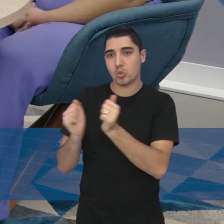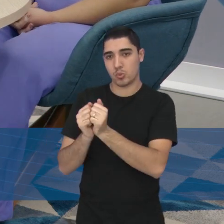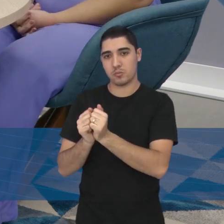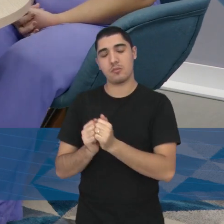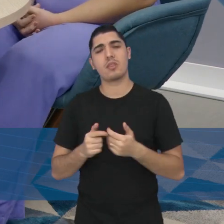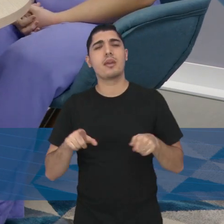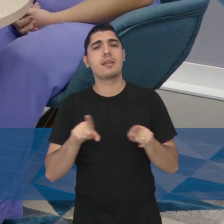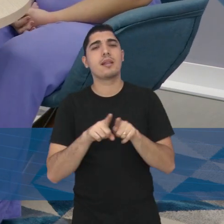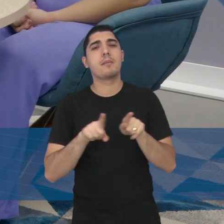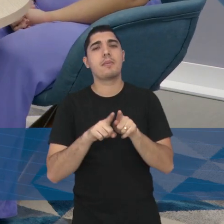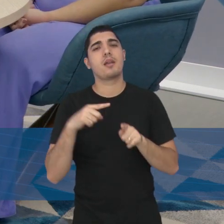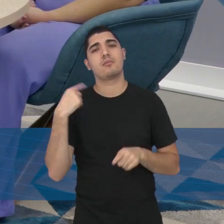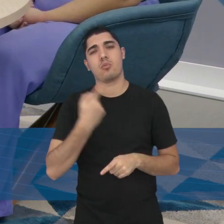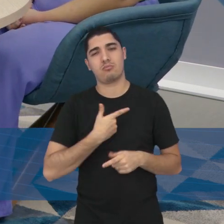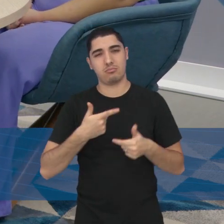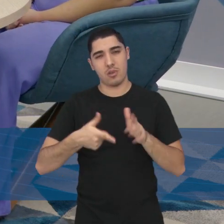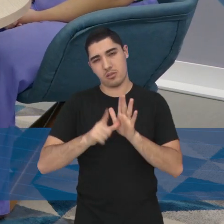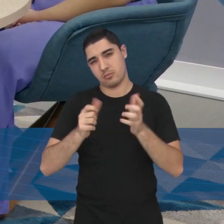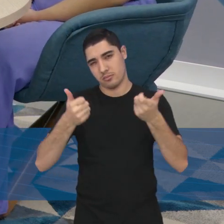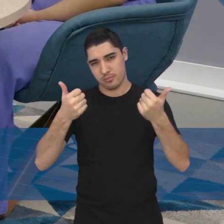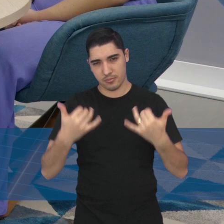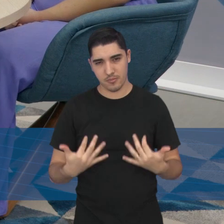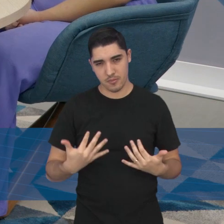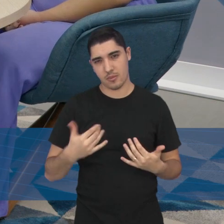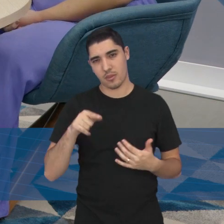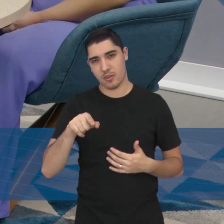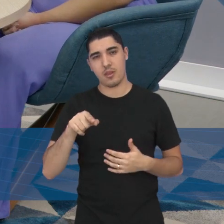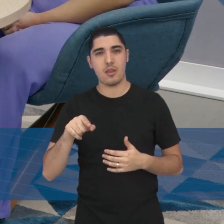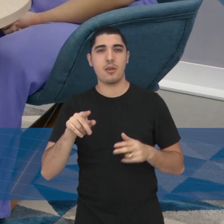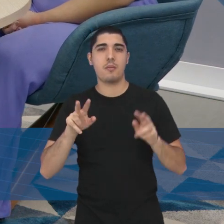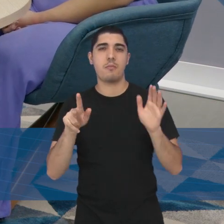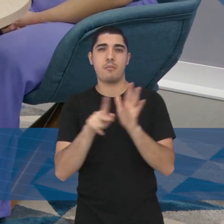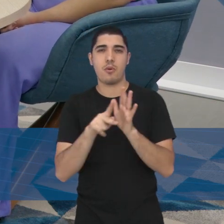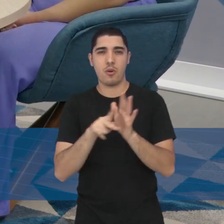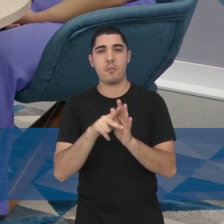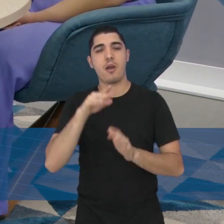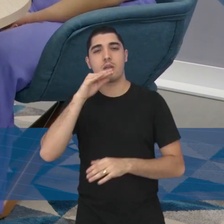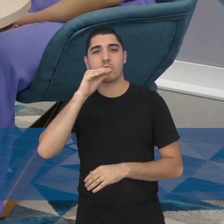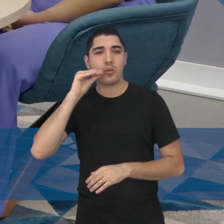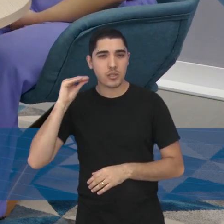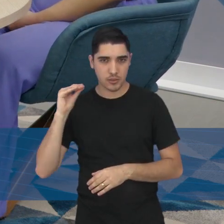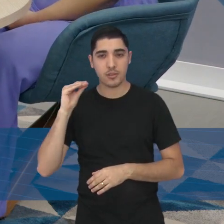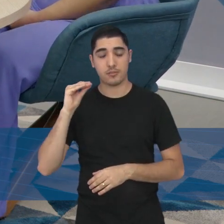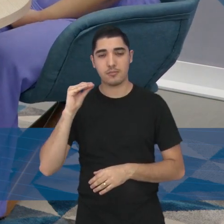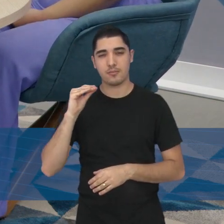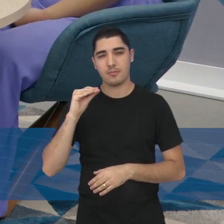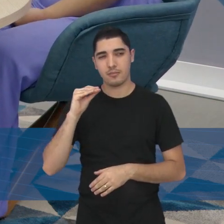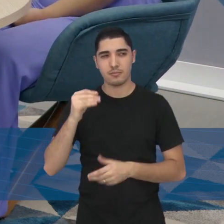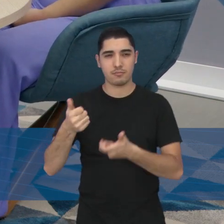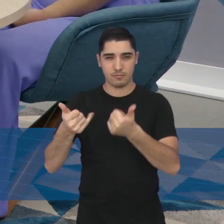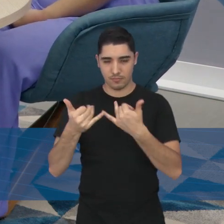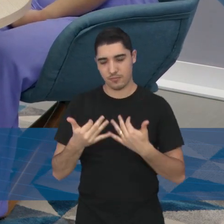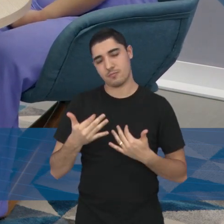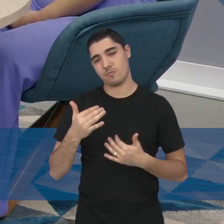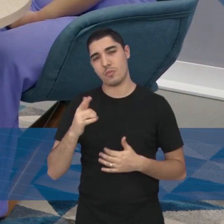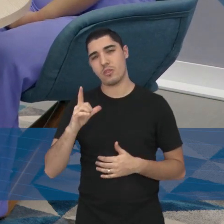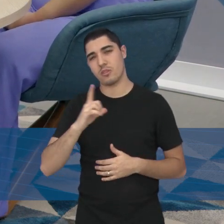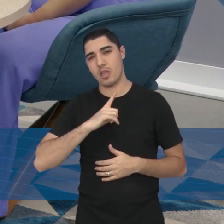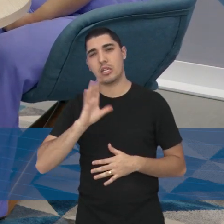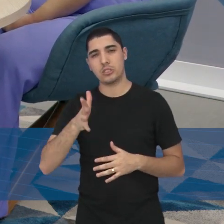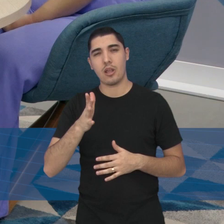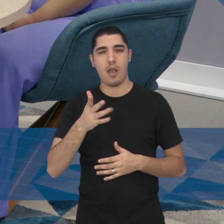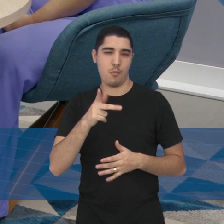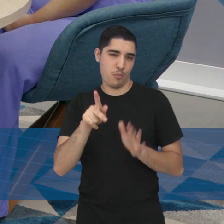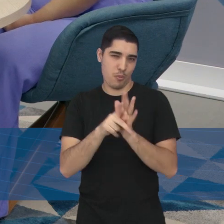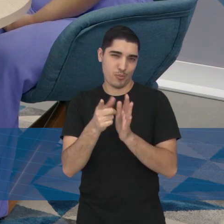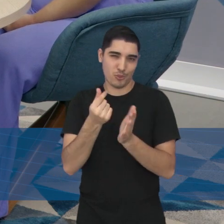gente falando também, né, sobre adolescente, pegando esse gancho. Já falamos dos gastos.